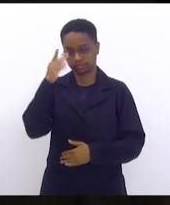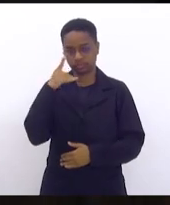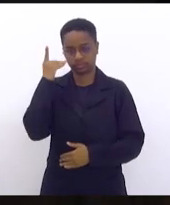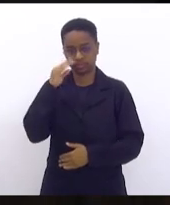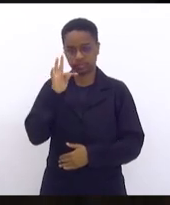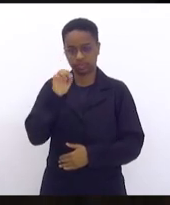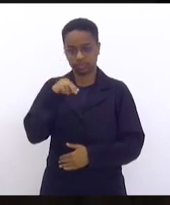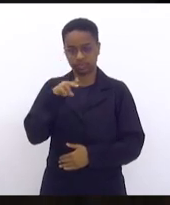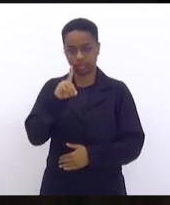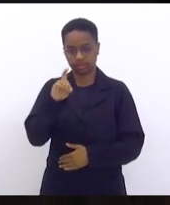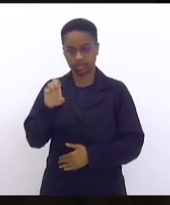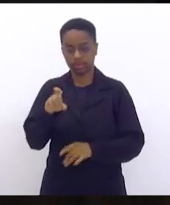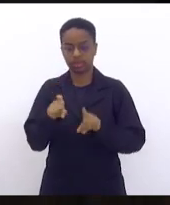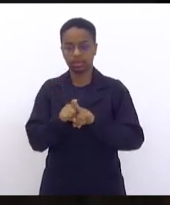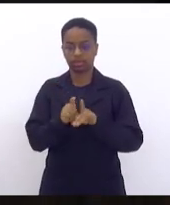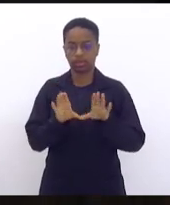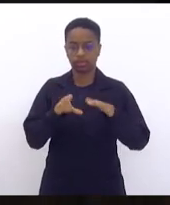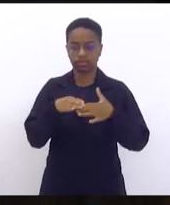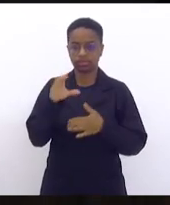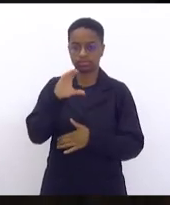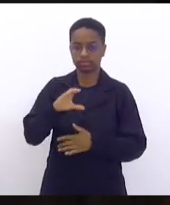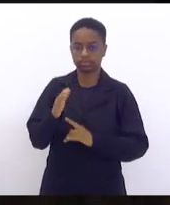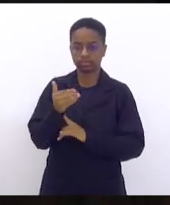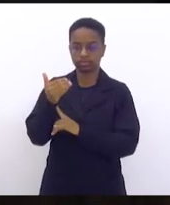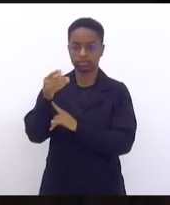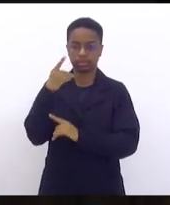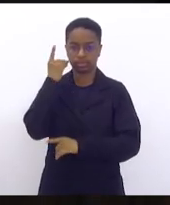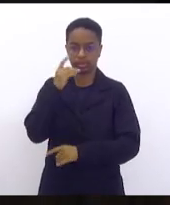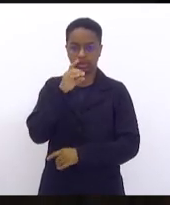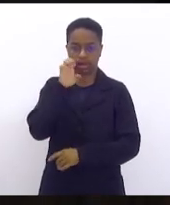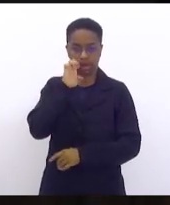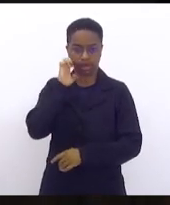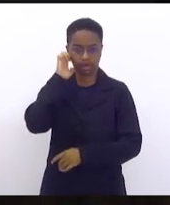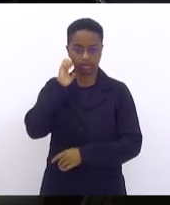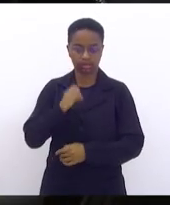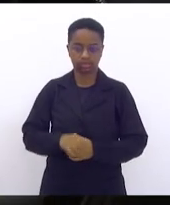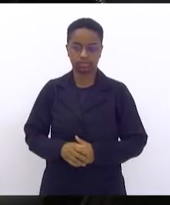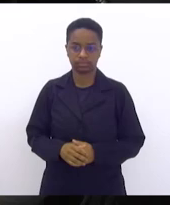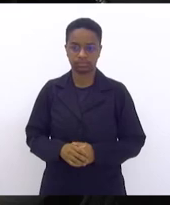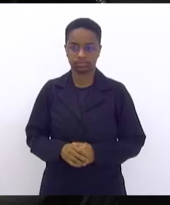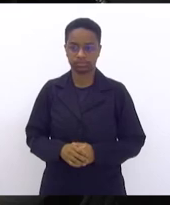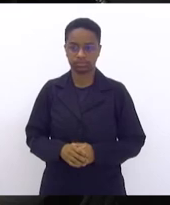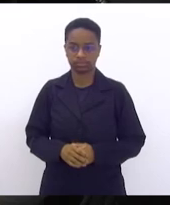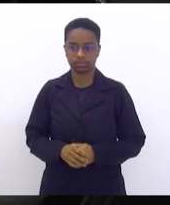pela Comissão de Ciência e Tecnologia, deputada Érica Takimoto.